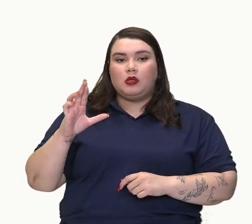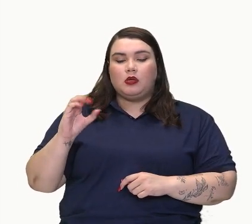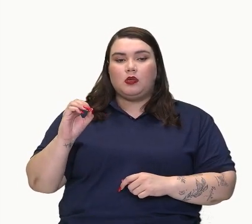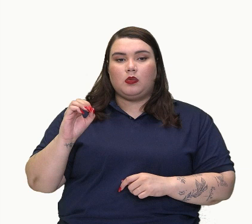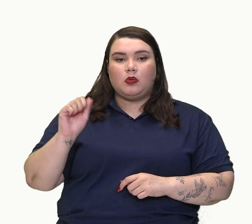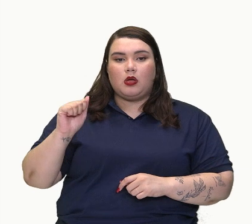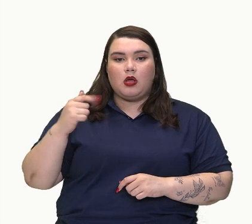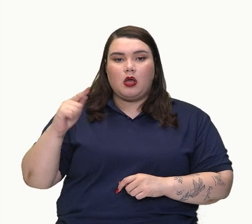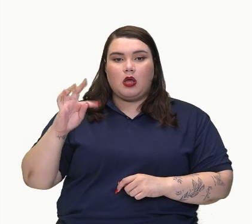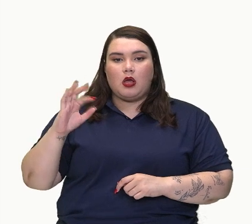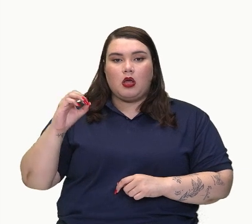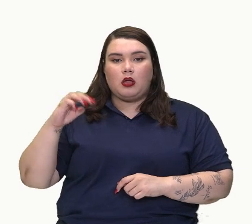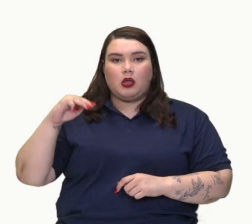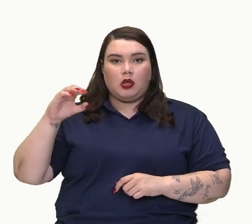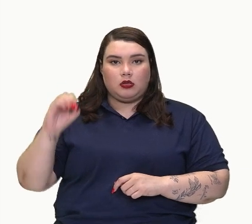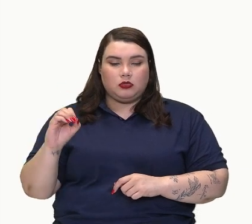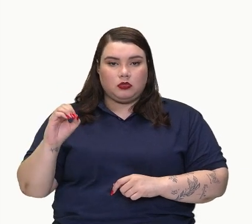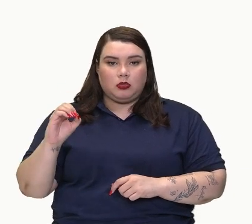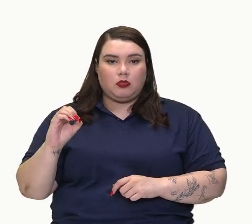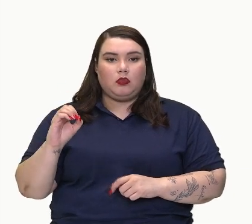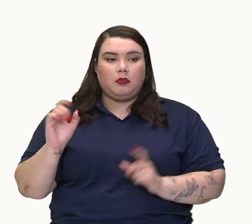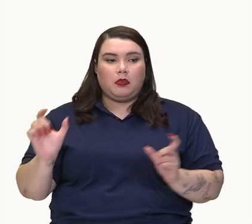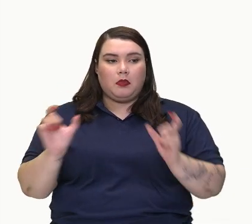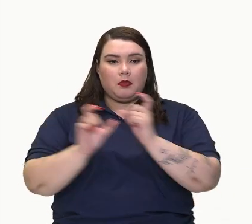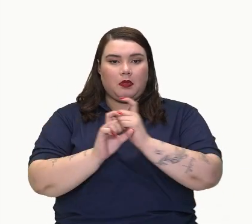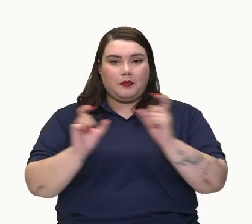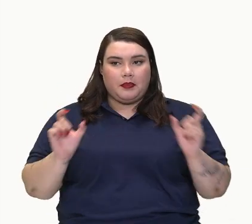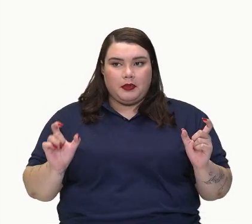professor, então é isômero de posição? Não.